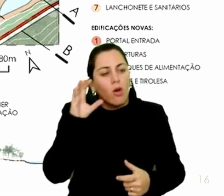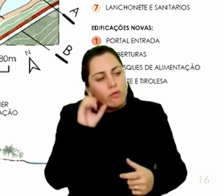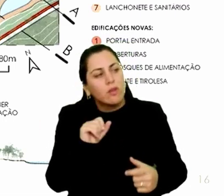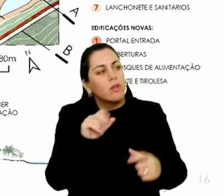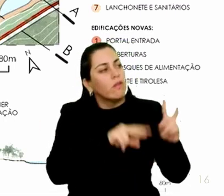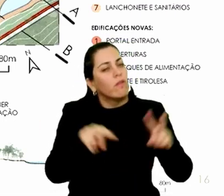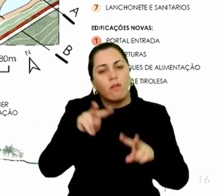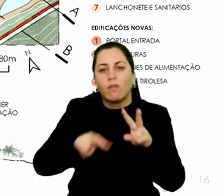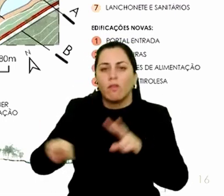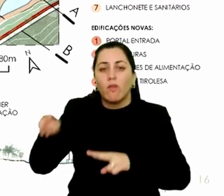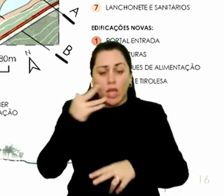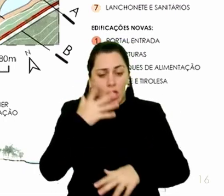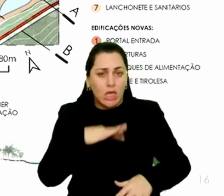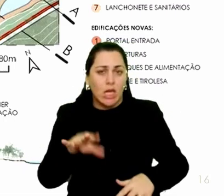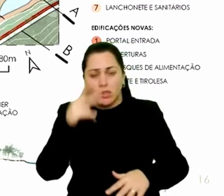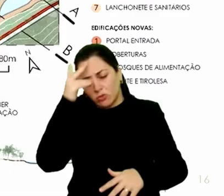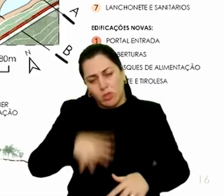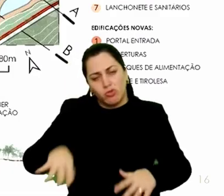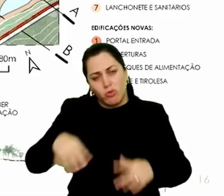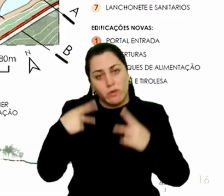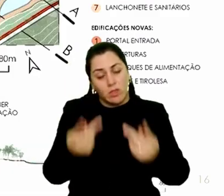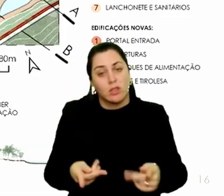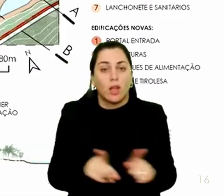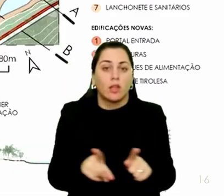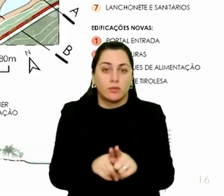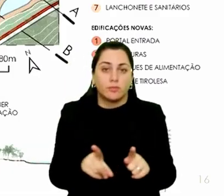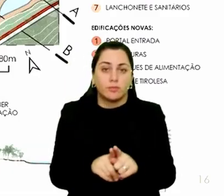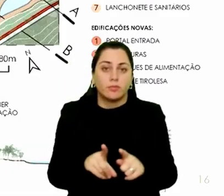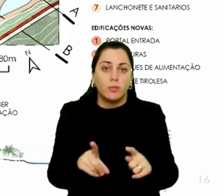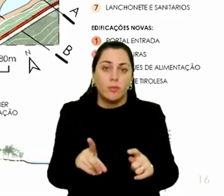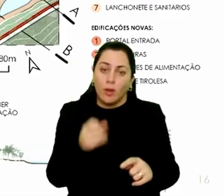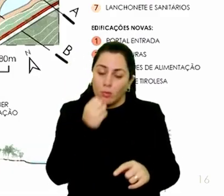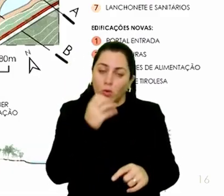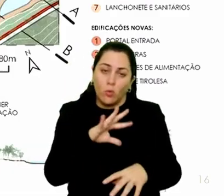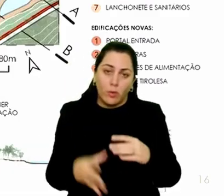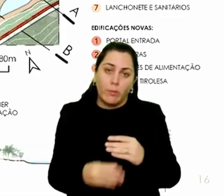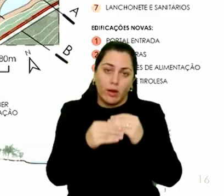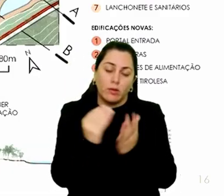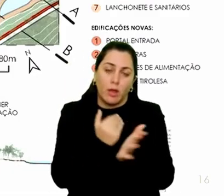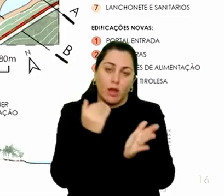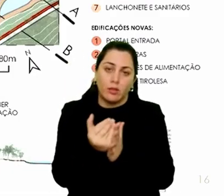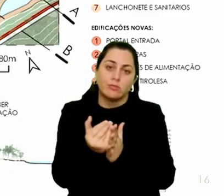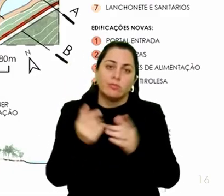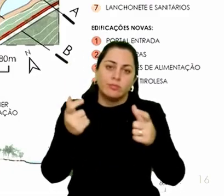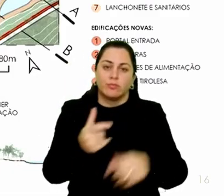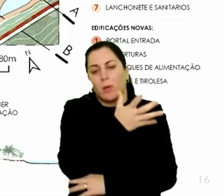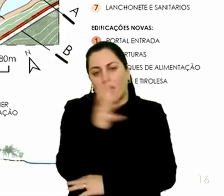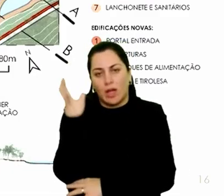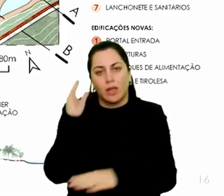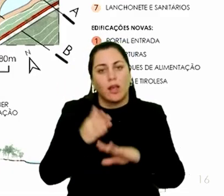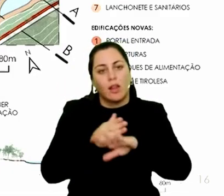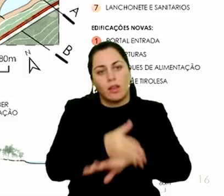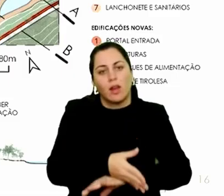interagir ali com as pessoas, com as crianças, com o público, e servir também como um complemento adicional ali para o parque,